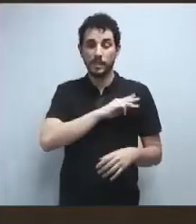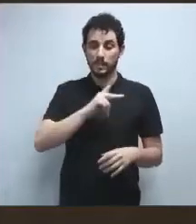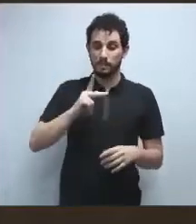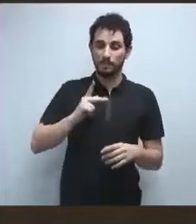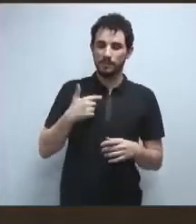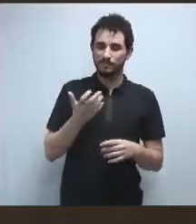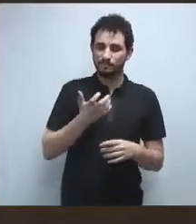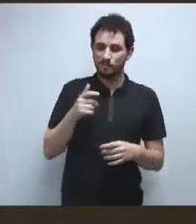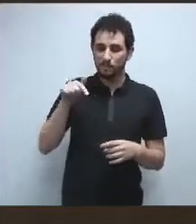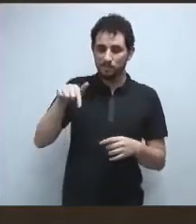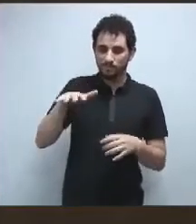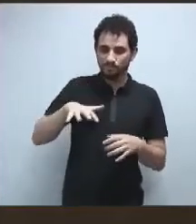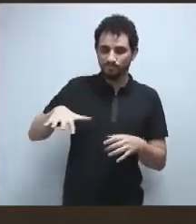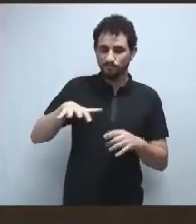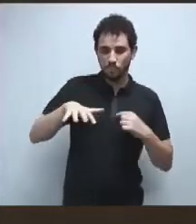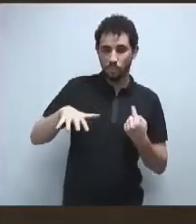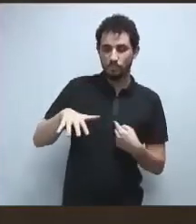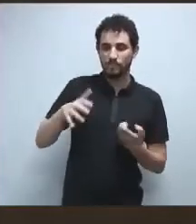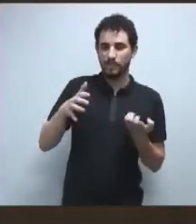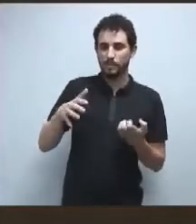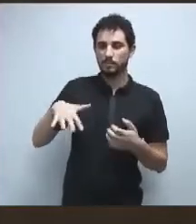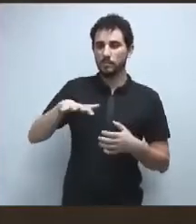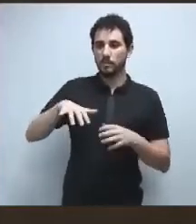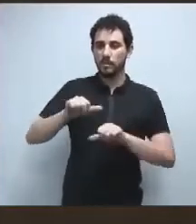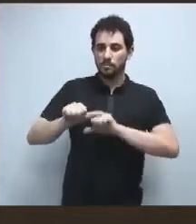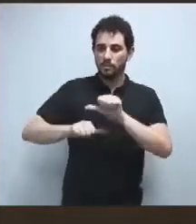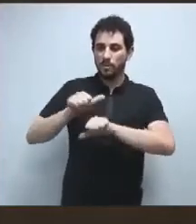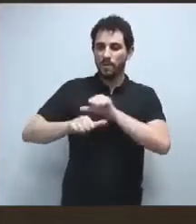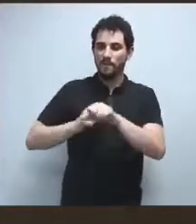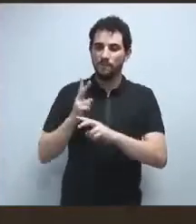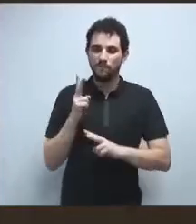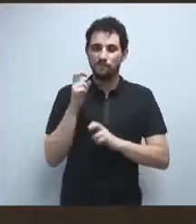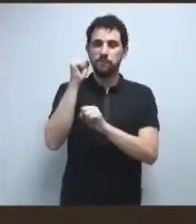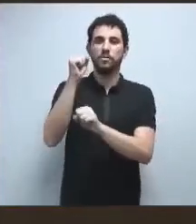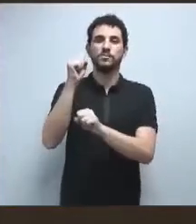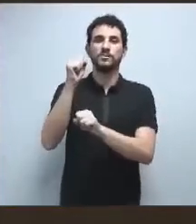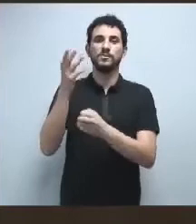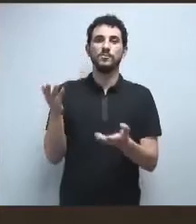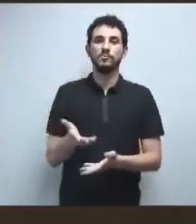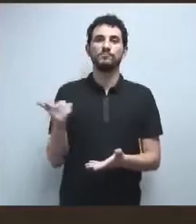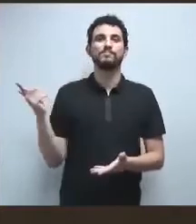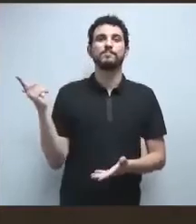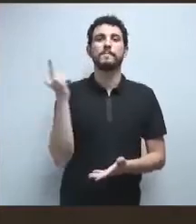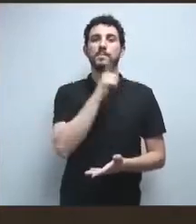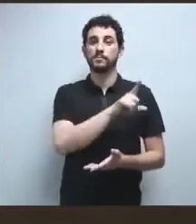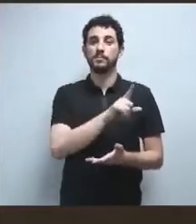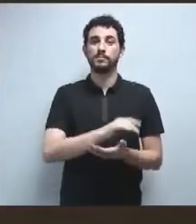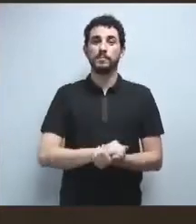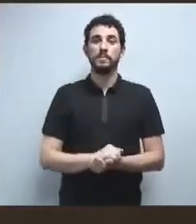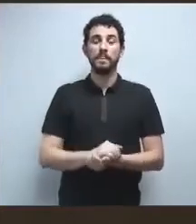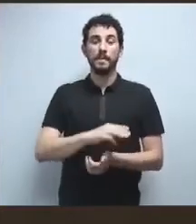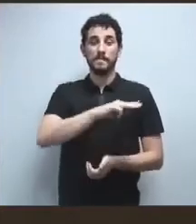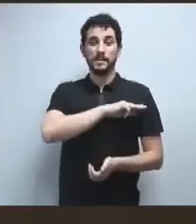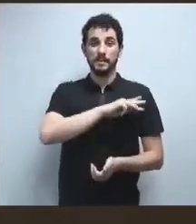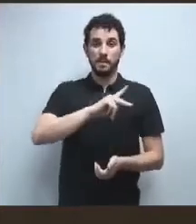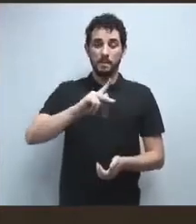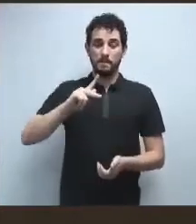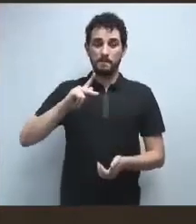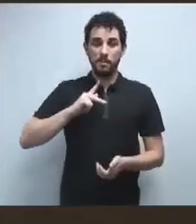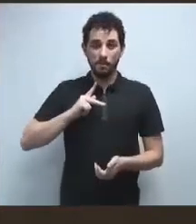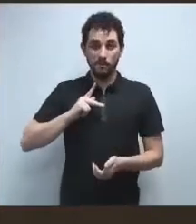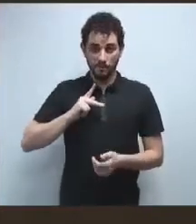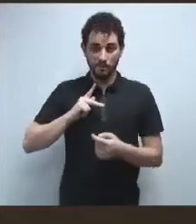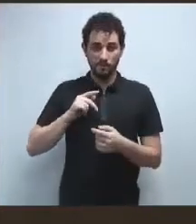tornasse a força que tem hoje o ministério público nem